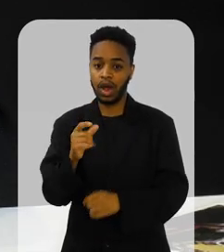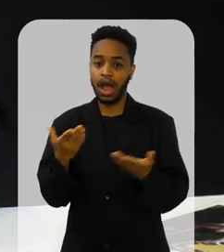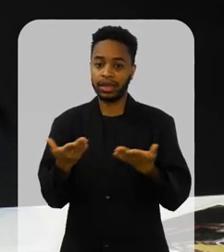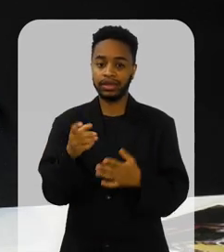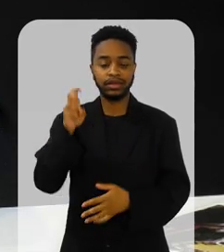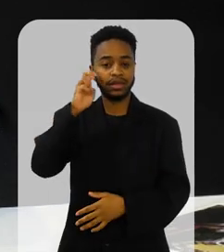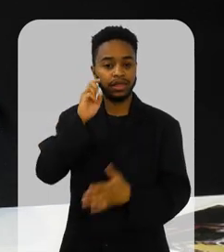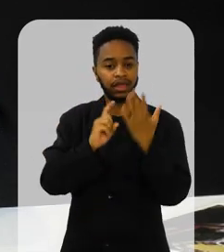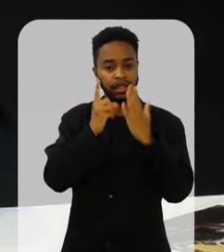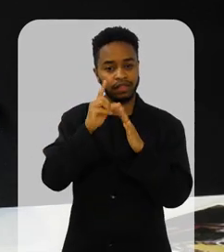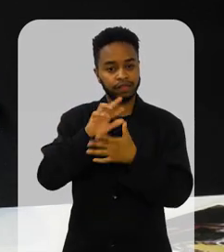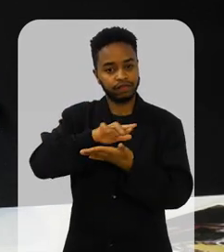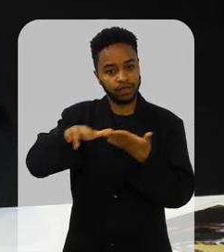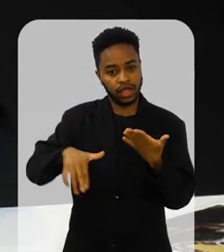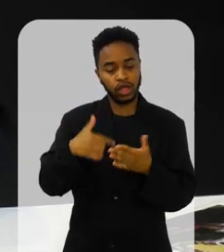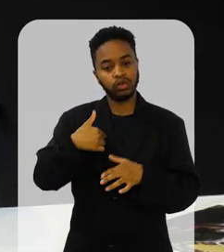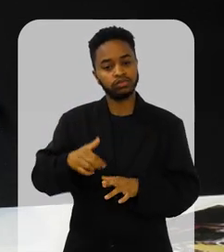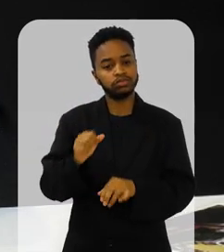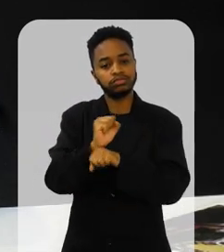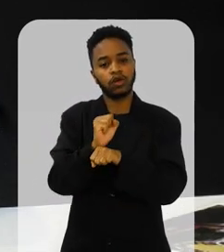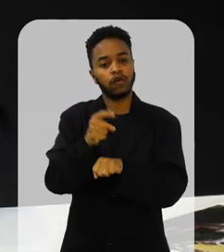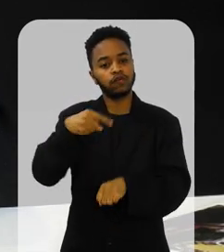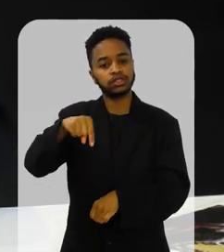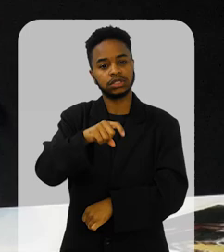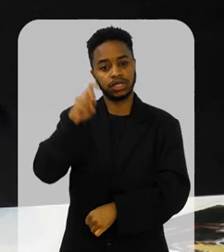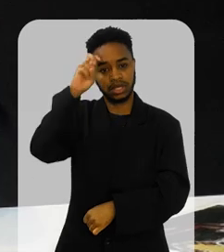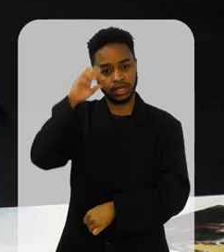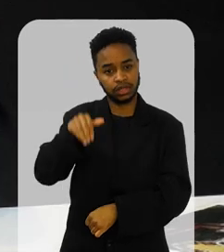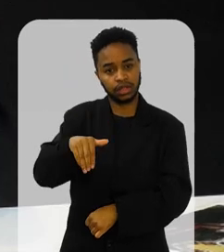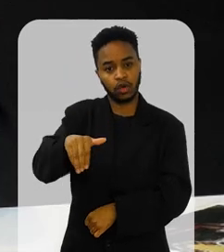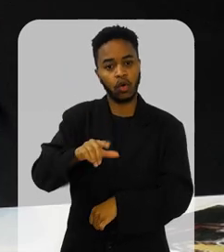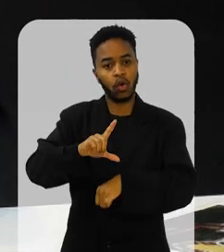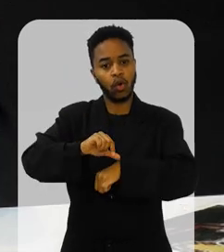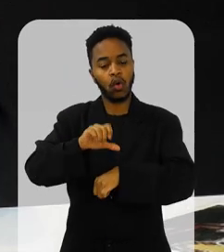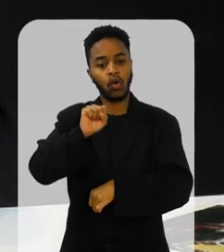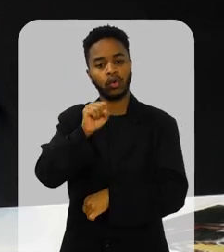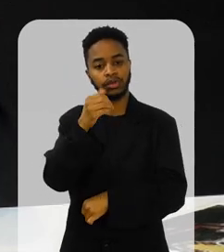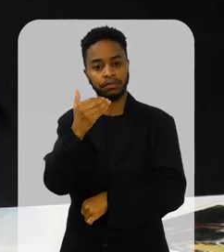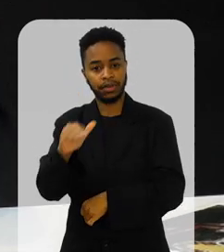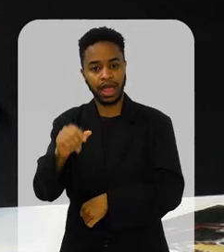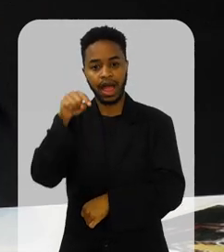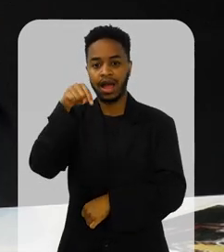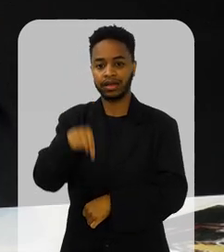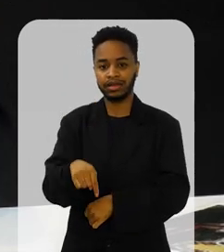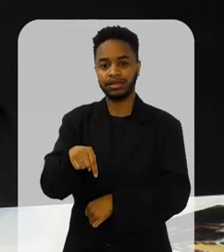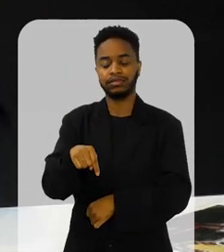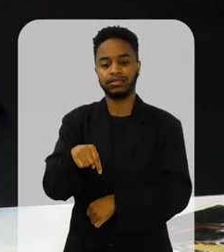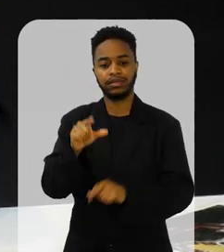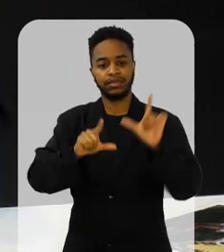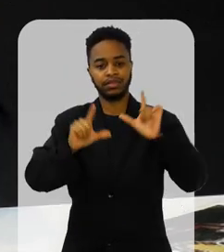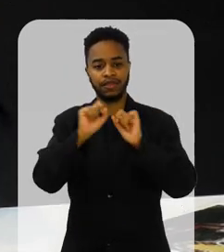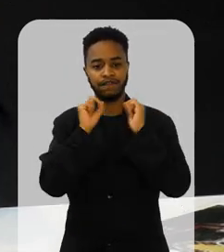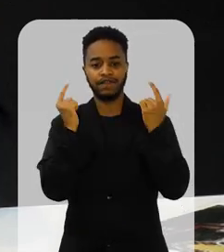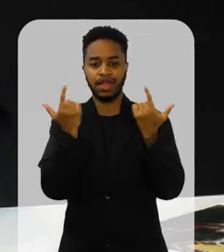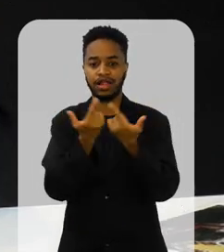Araújo, aqui no Quintas com Quintais. Espero vocês na próxima quinta-feira, às 8h30,